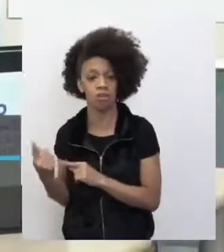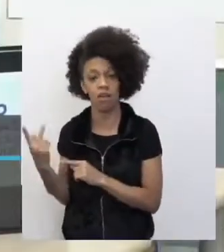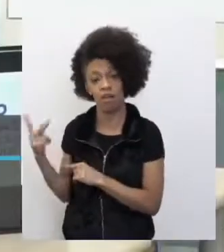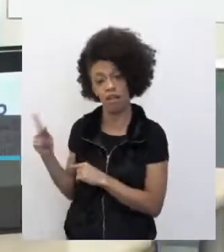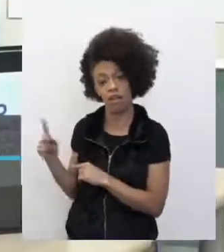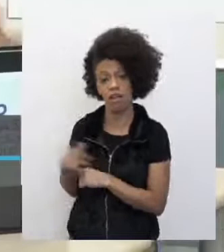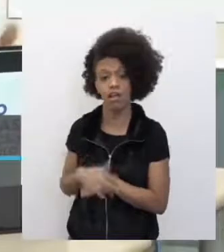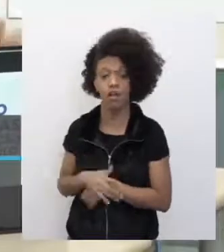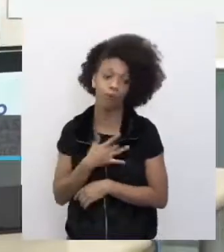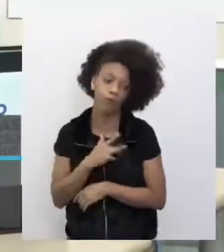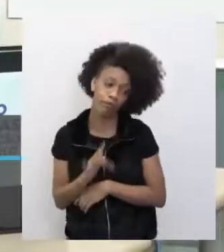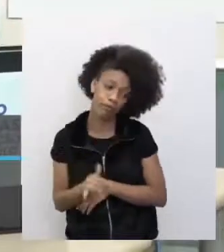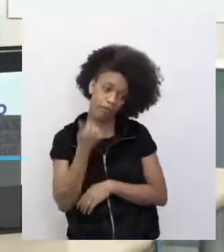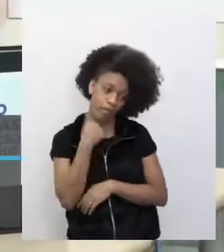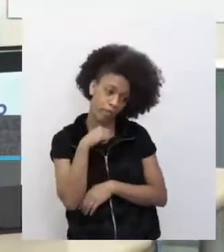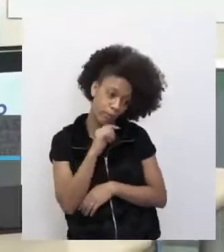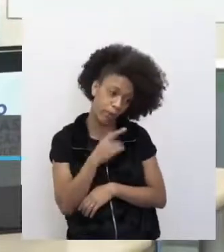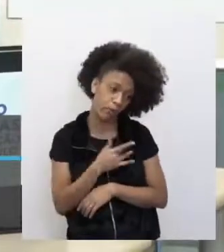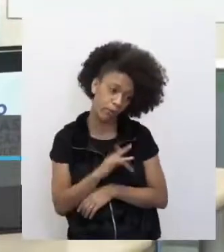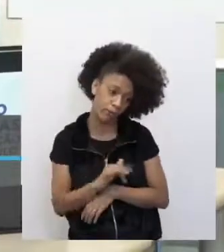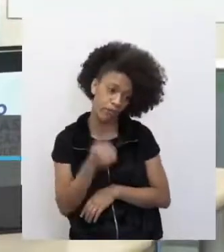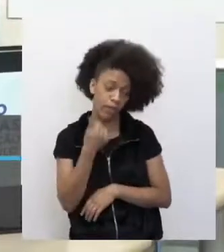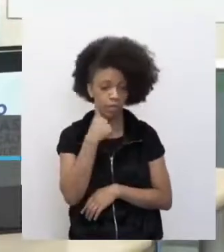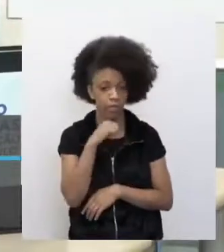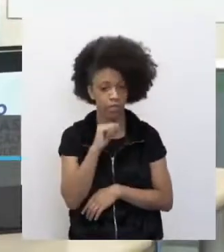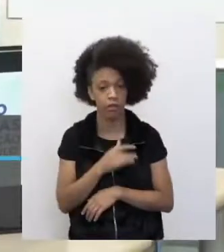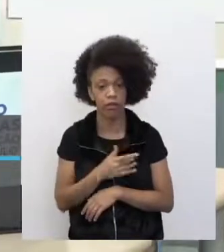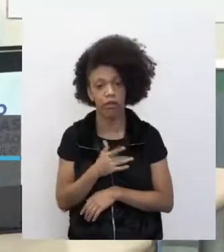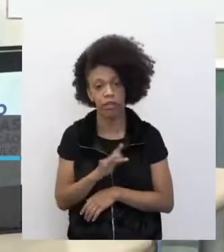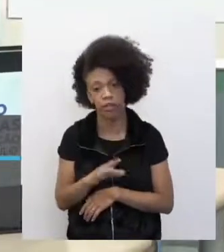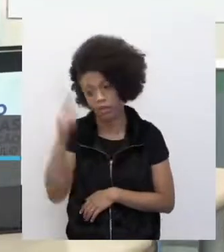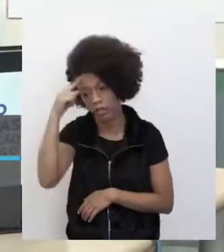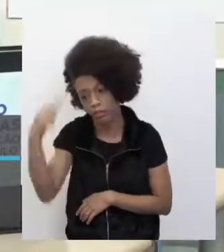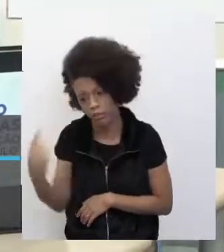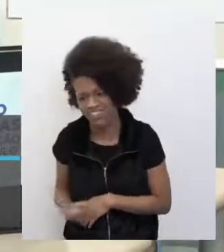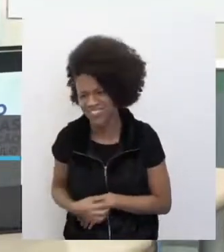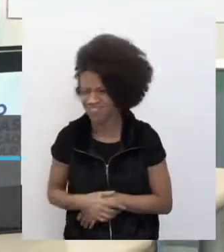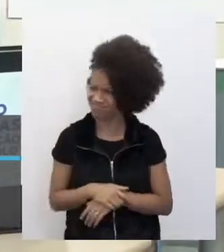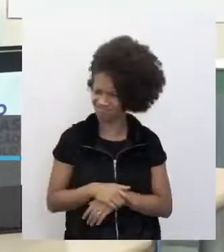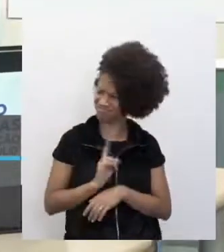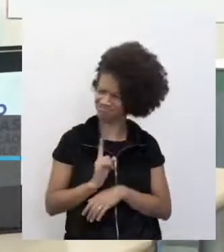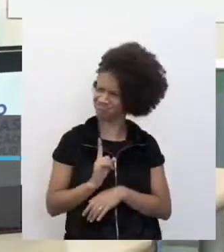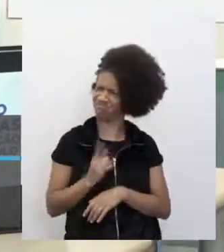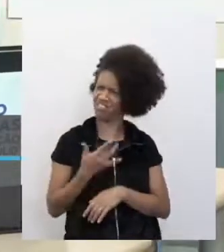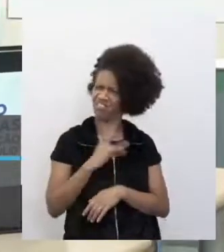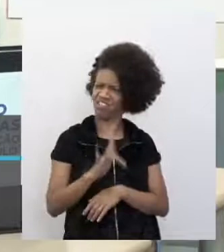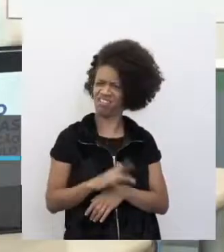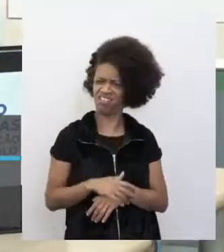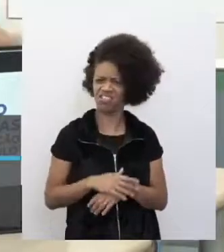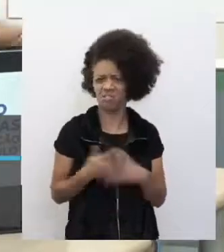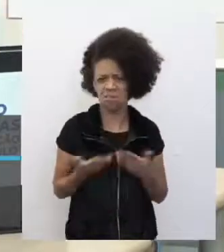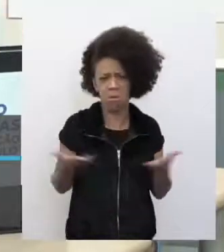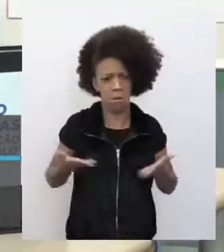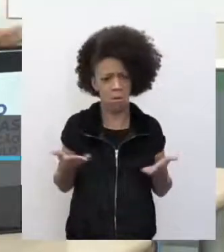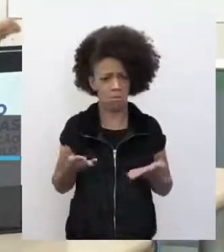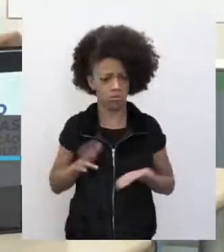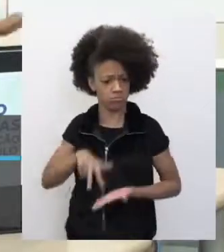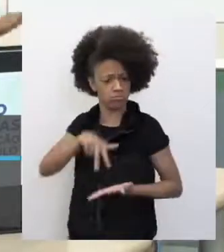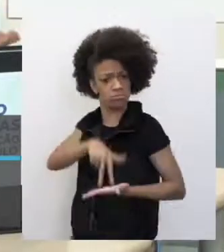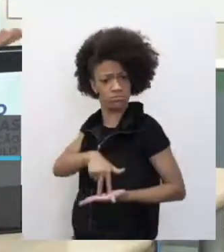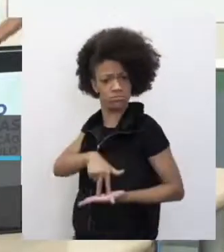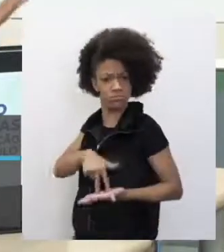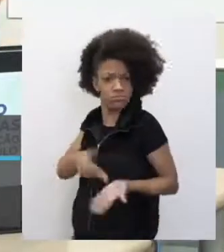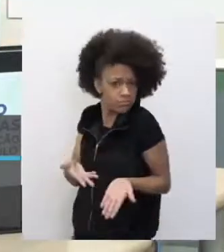eu, e coitada da minha mãe, coitada da minha mãe, coitada da Mônica. Não era coitada, gente, tanto que hoje estou aqui, veja